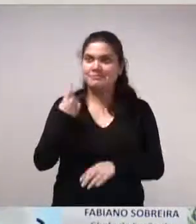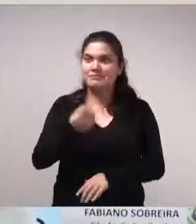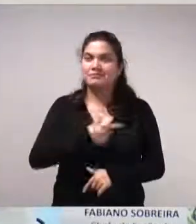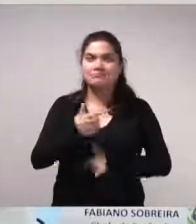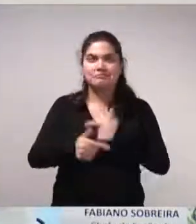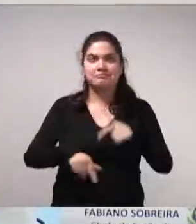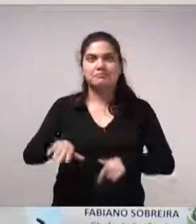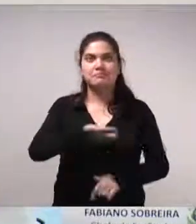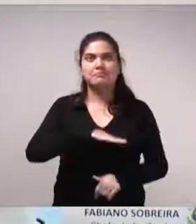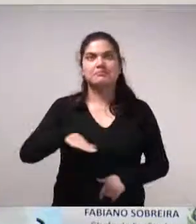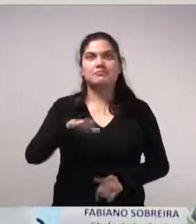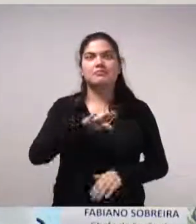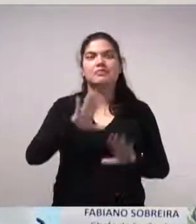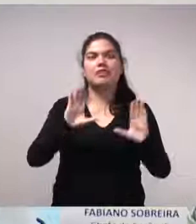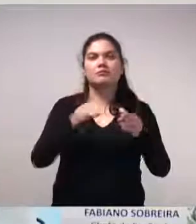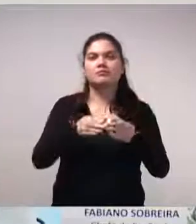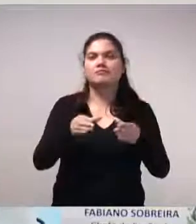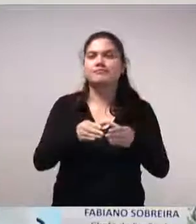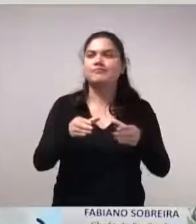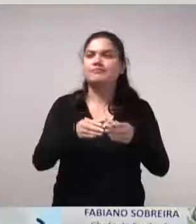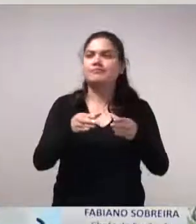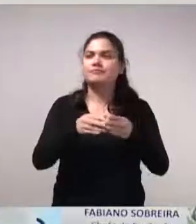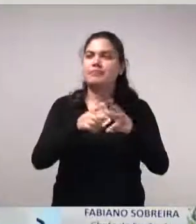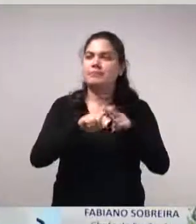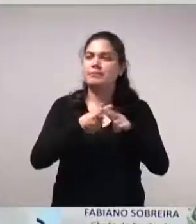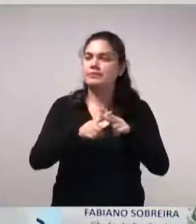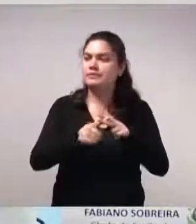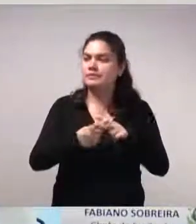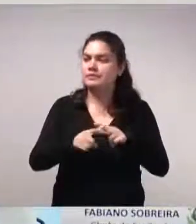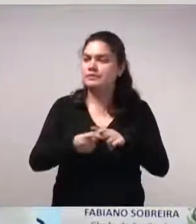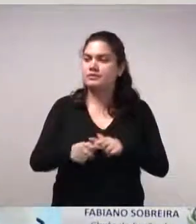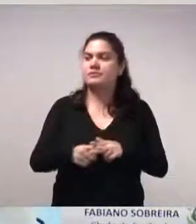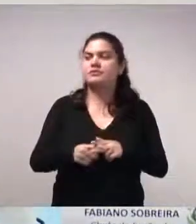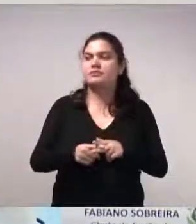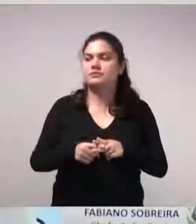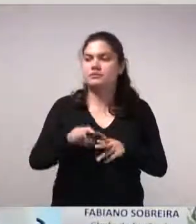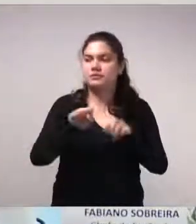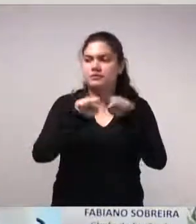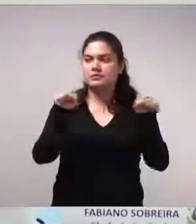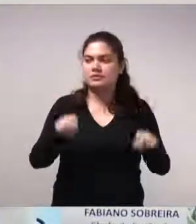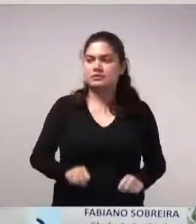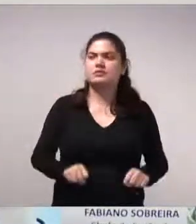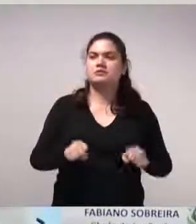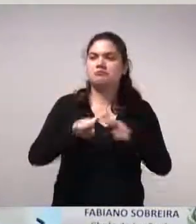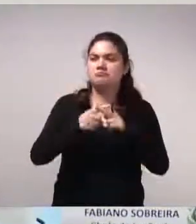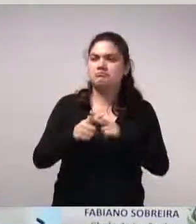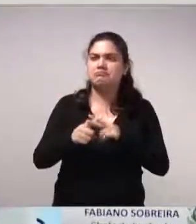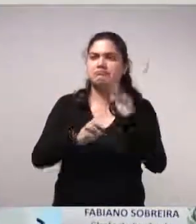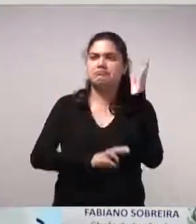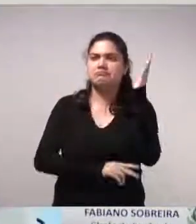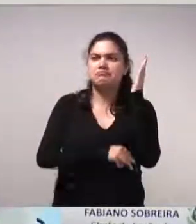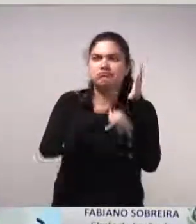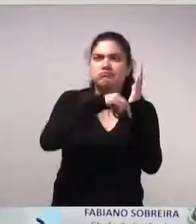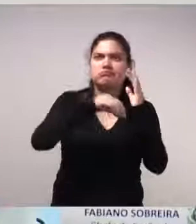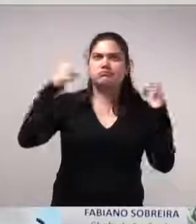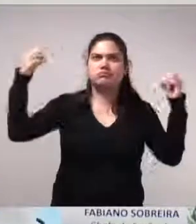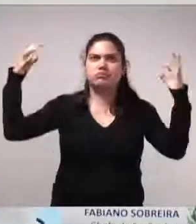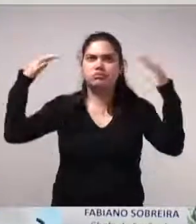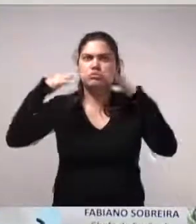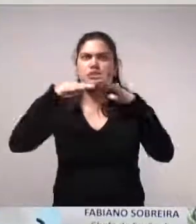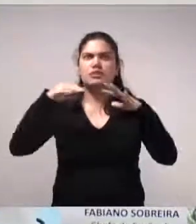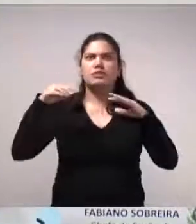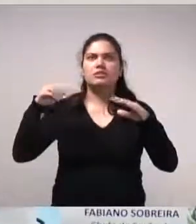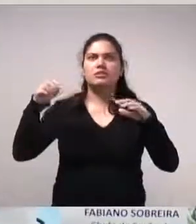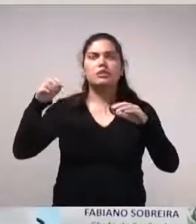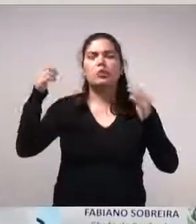de equipamentos, manutenção, né, de sistemas mecânicos, ar-condicionado, elevador, sistemas de detecção, alarme, combate